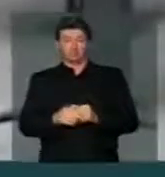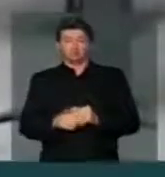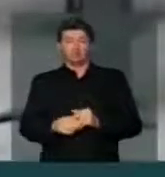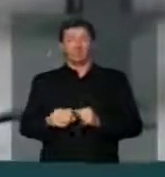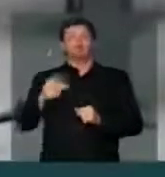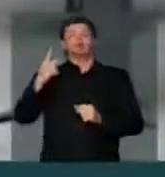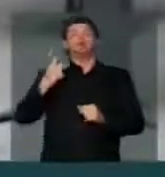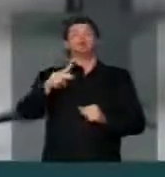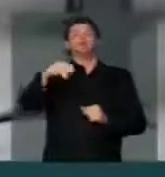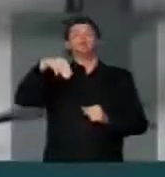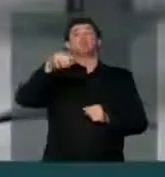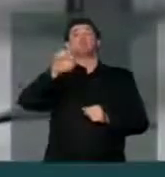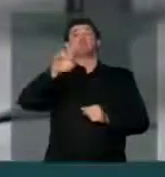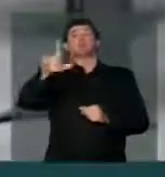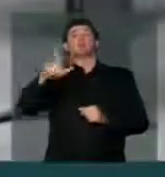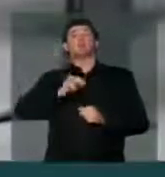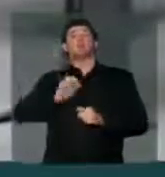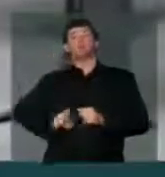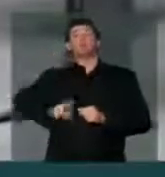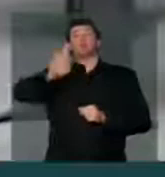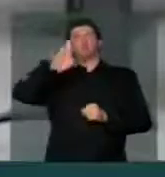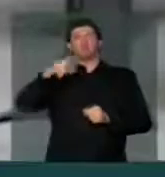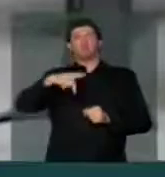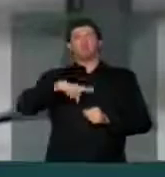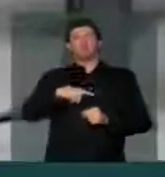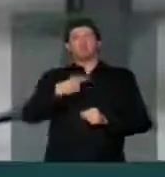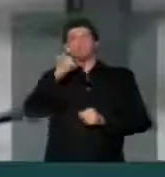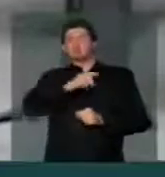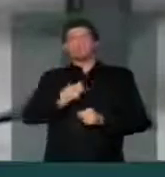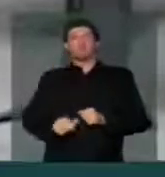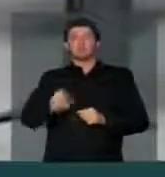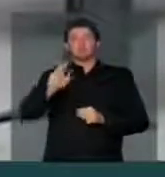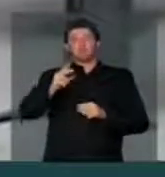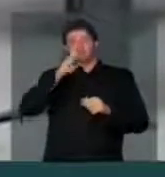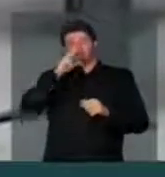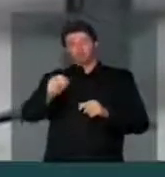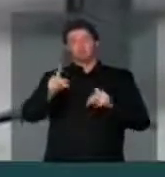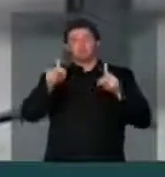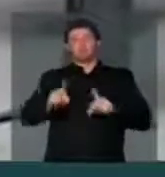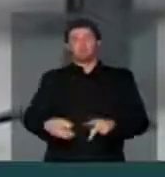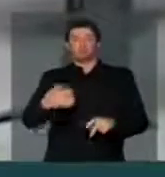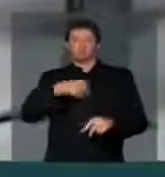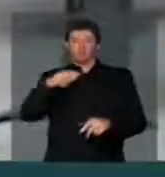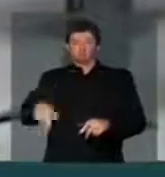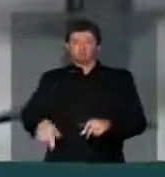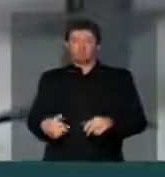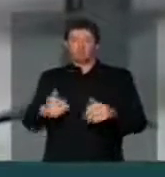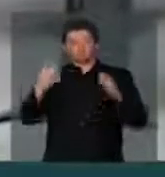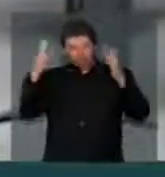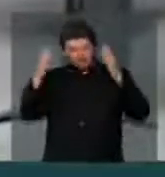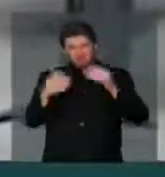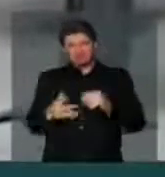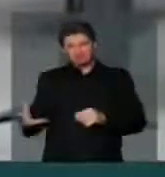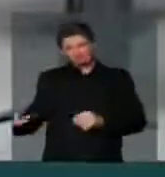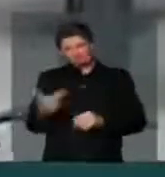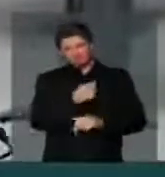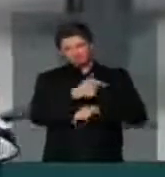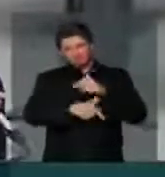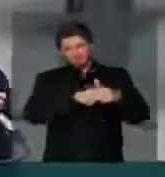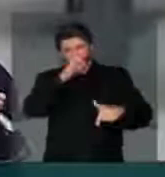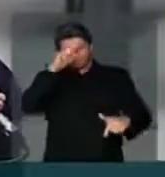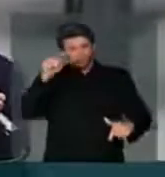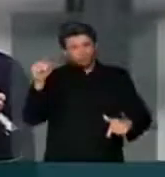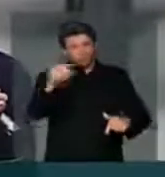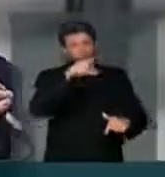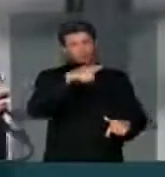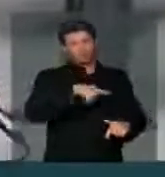sua moral, com a sua autoridade moral para representar tão bem o povo baiano aqui nessa casa. Parabéns pelo brilhante mandato que Vossa